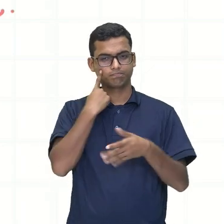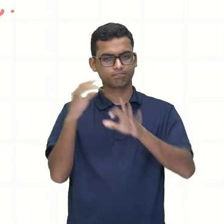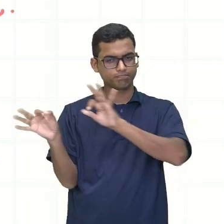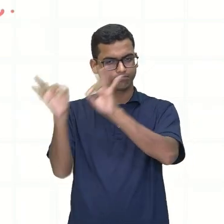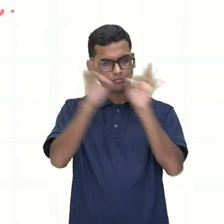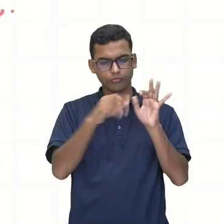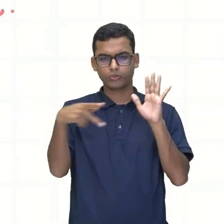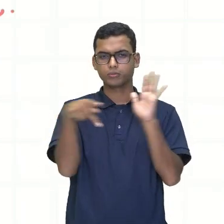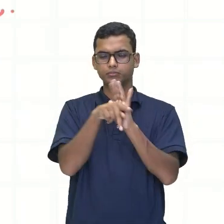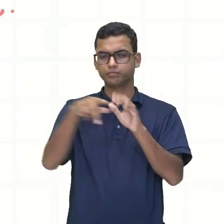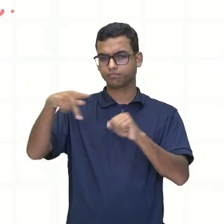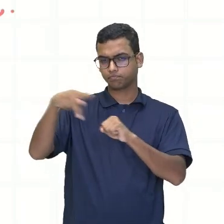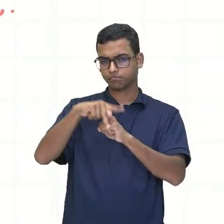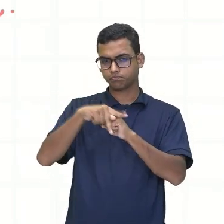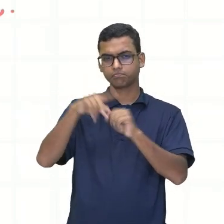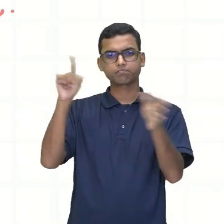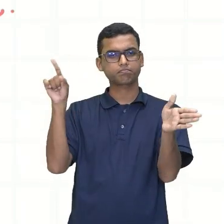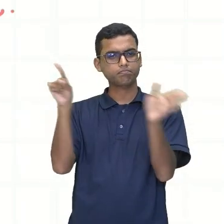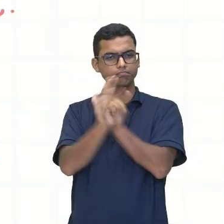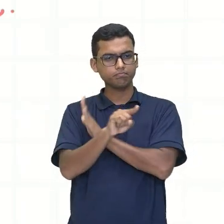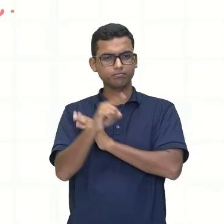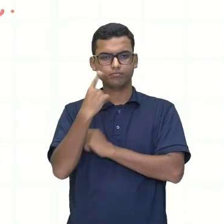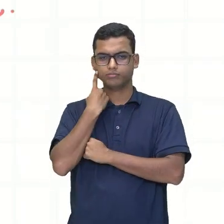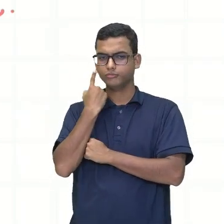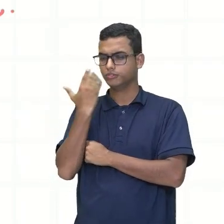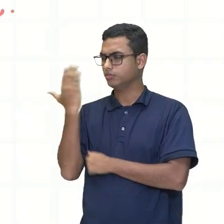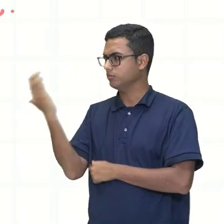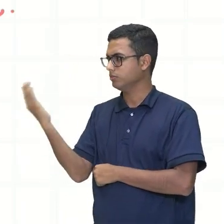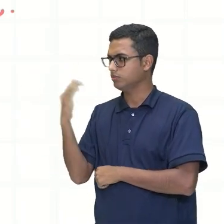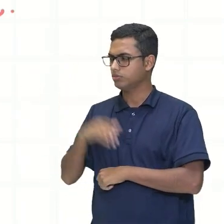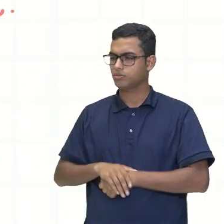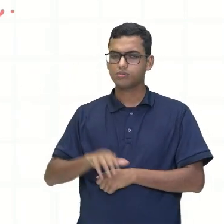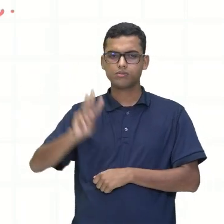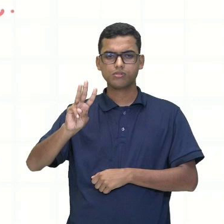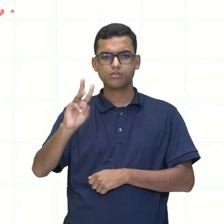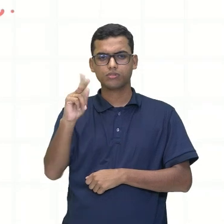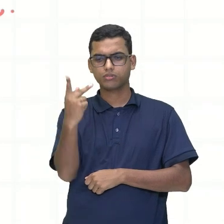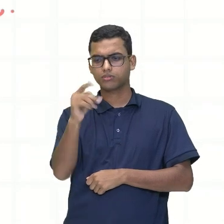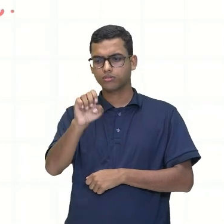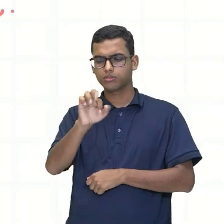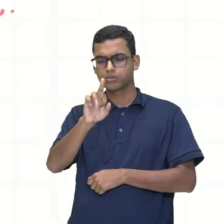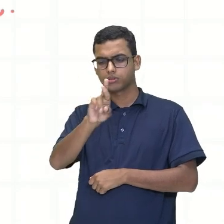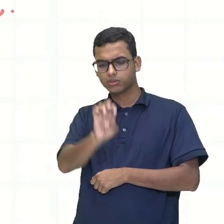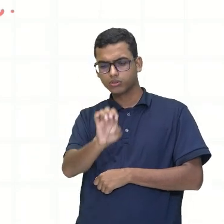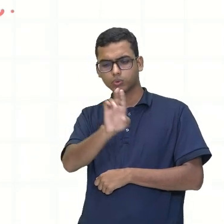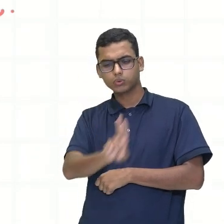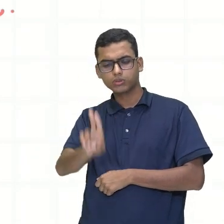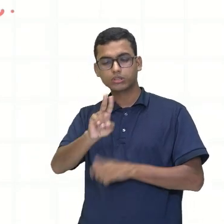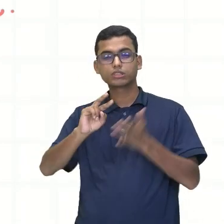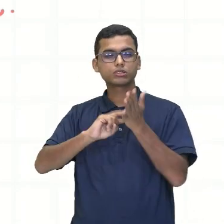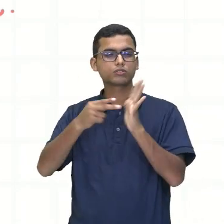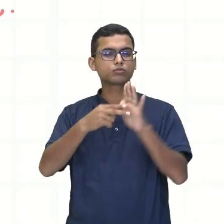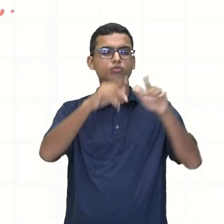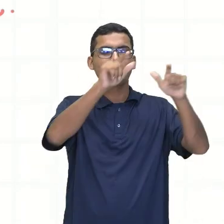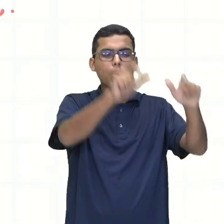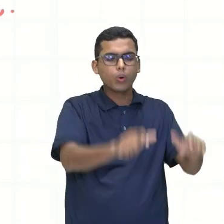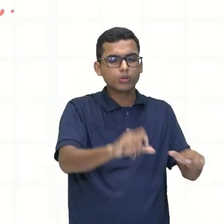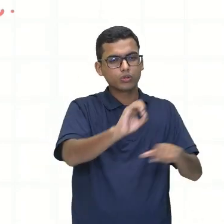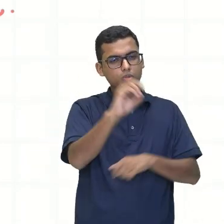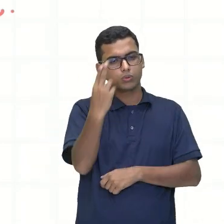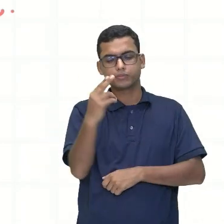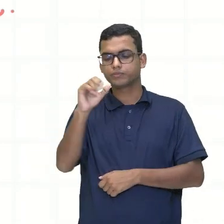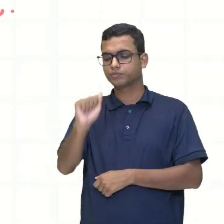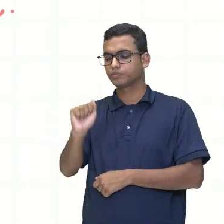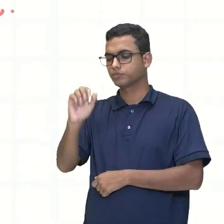pronome interrogativo where, que significa onde ou aonde, dependendo do contexto. E